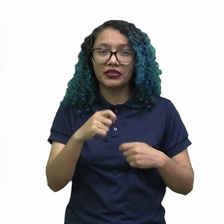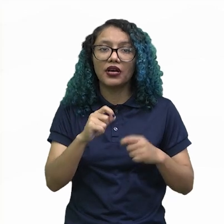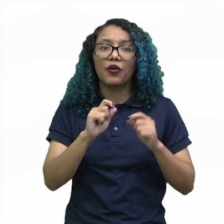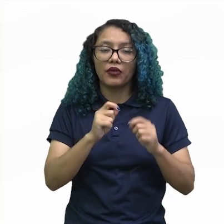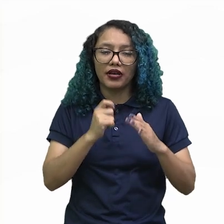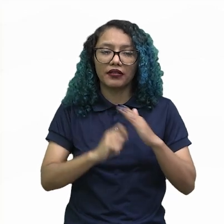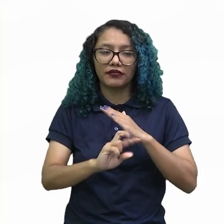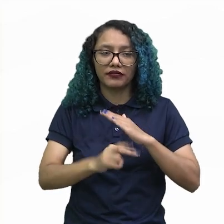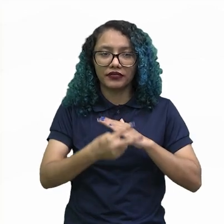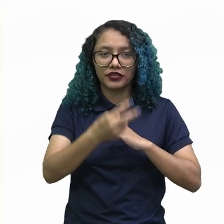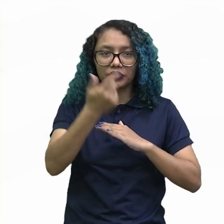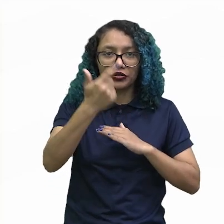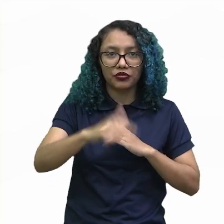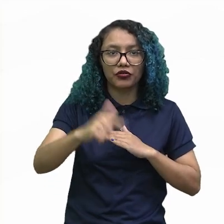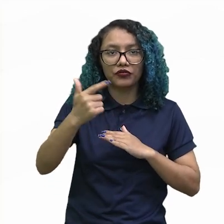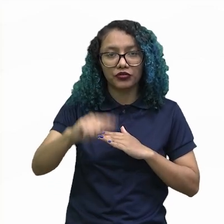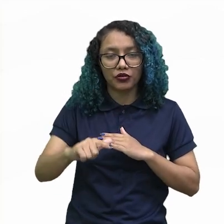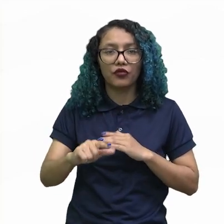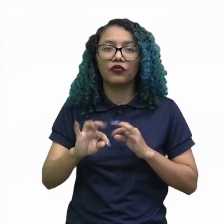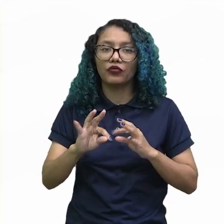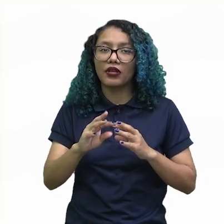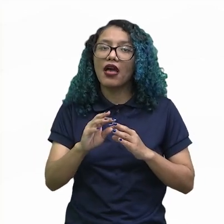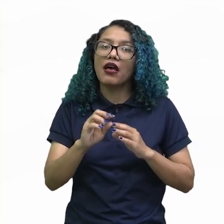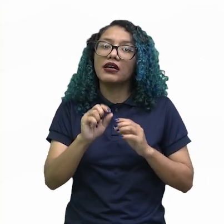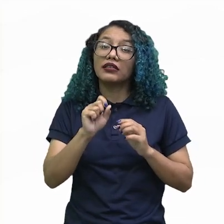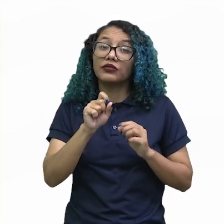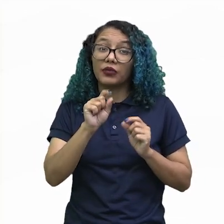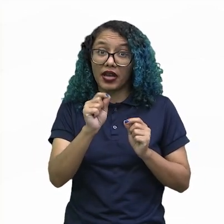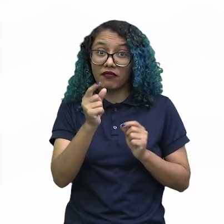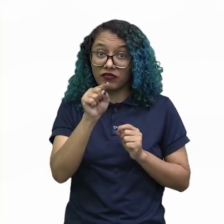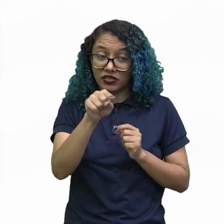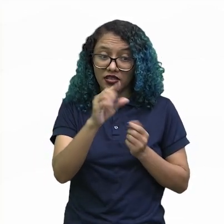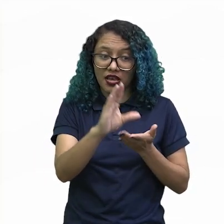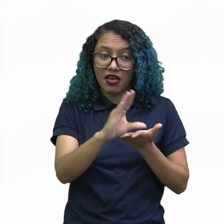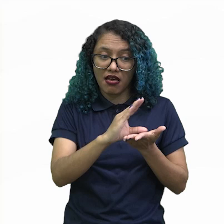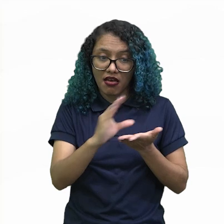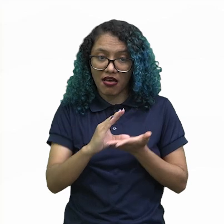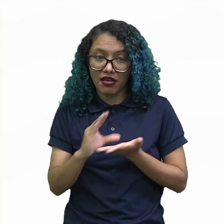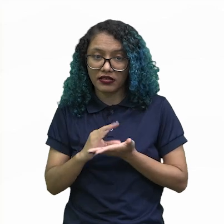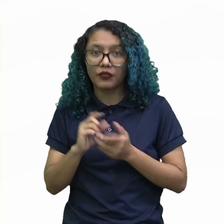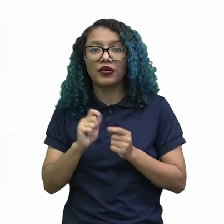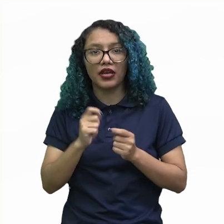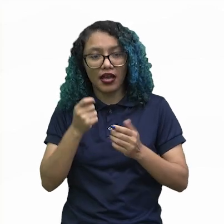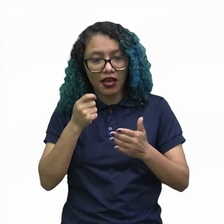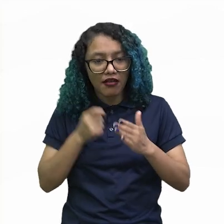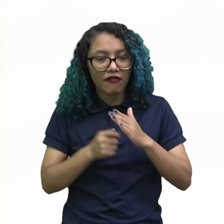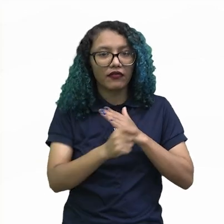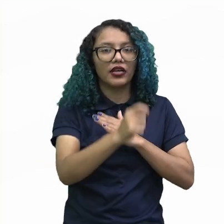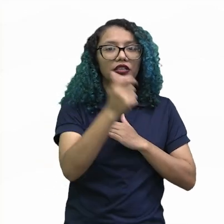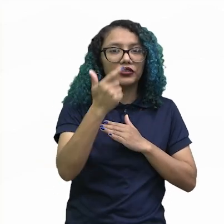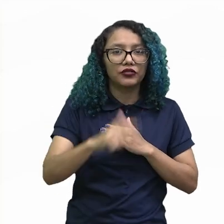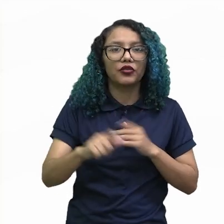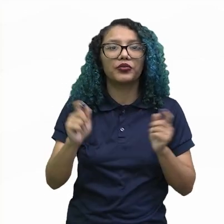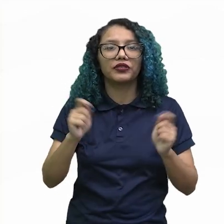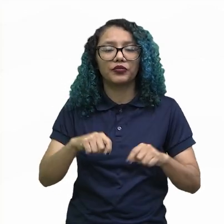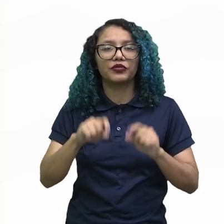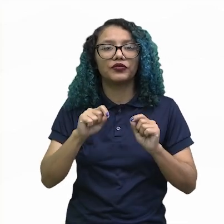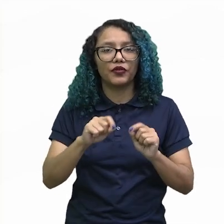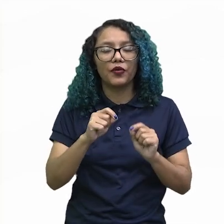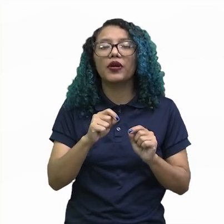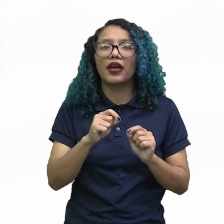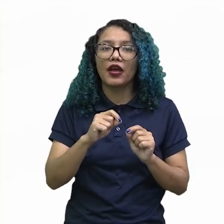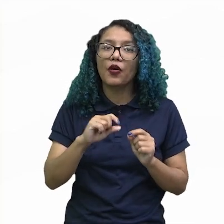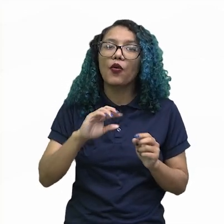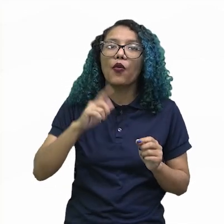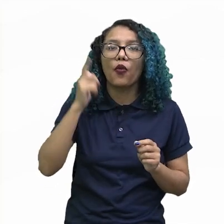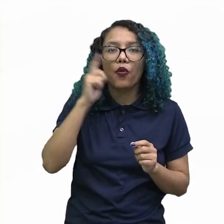os dividendos recebidos, ou seja, os lucros que você está recebendo para que você tenha o efeito dos juros compostos